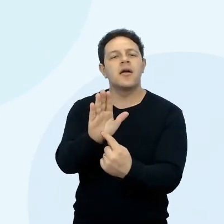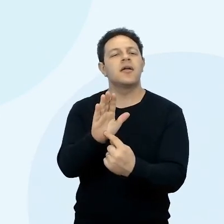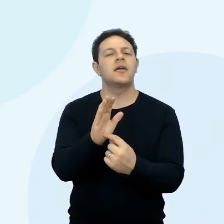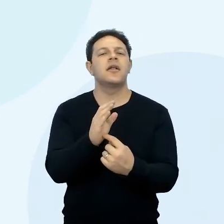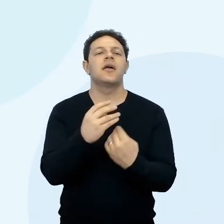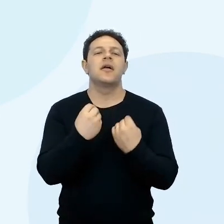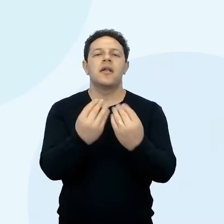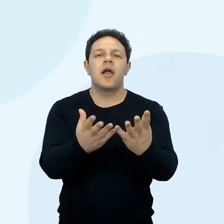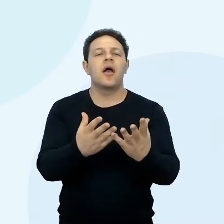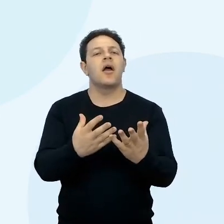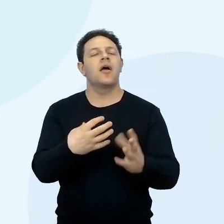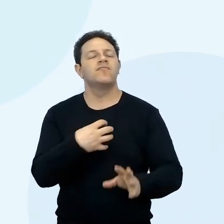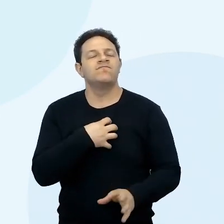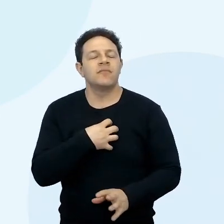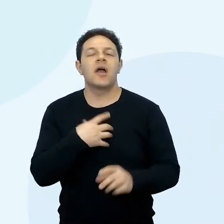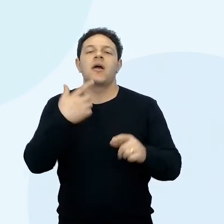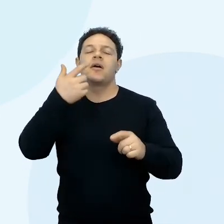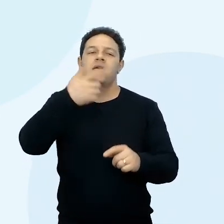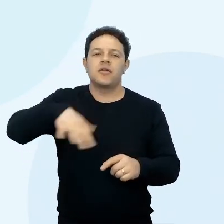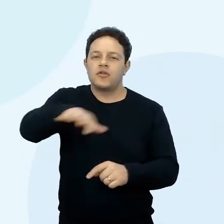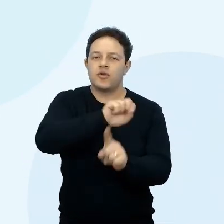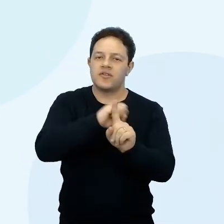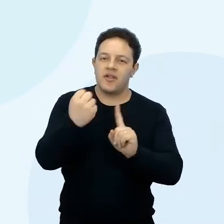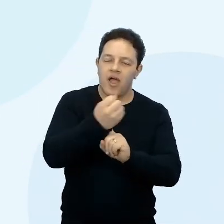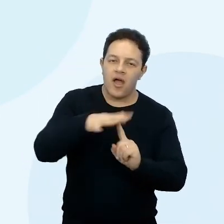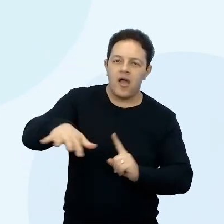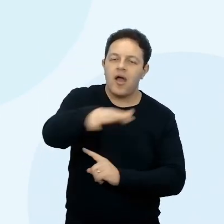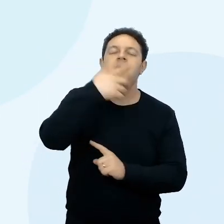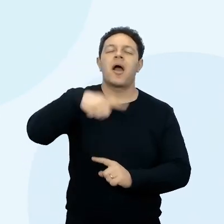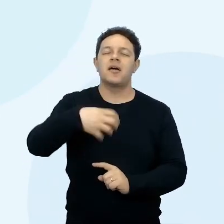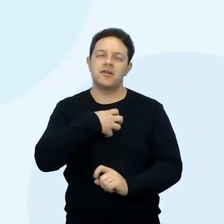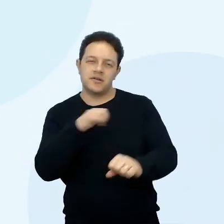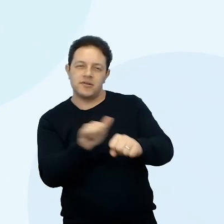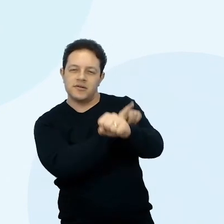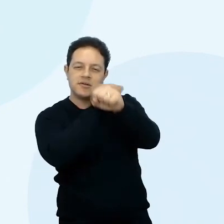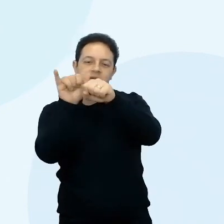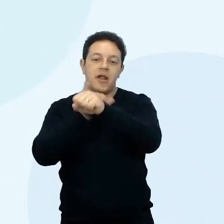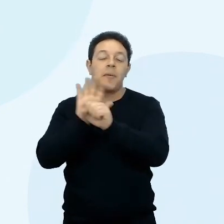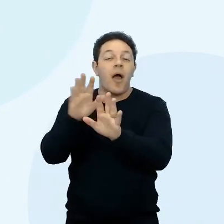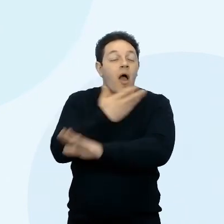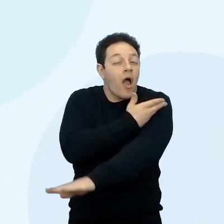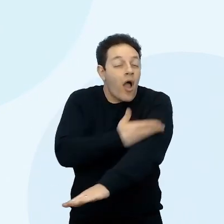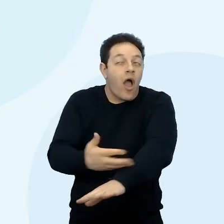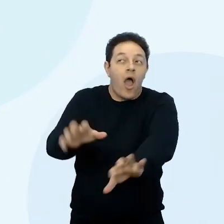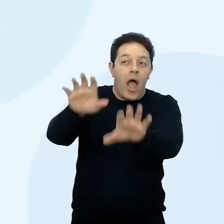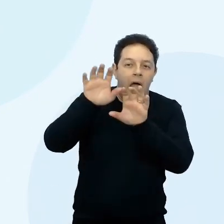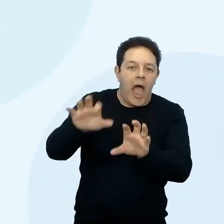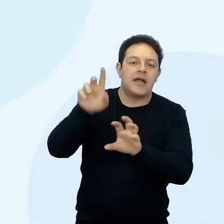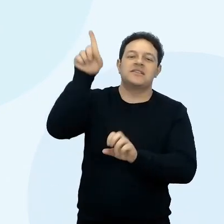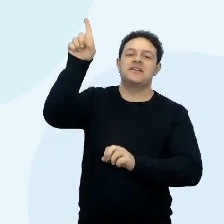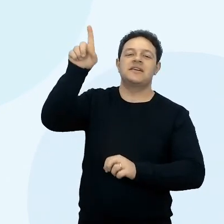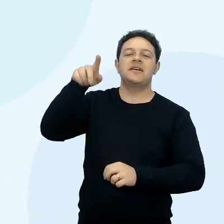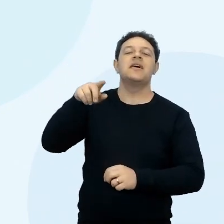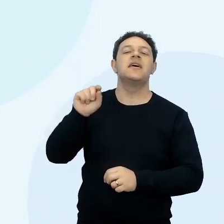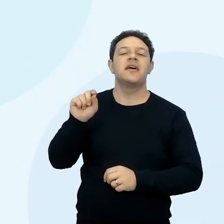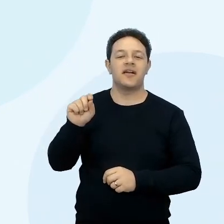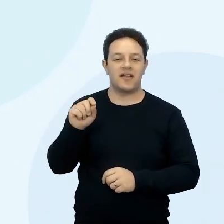essa sofisticação estética, mas a gente percebe um elemento que é comum nos filmes do Kleber,